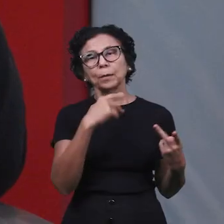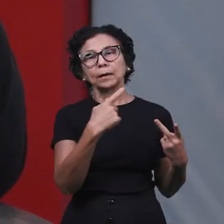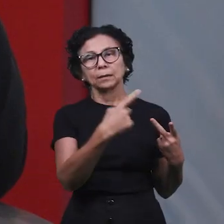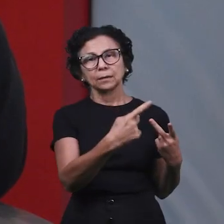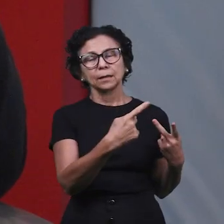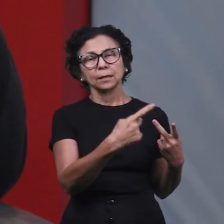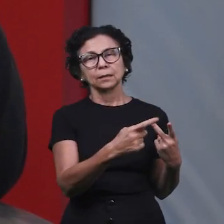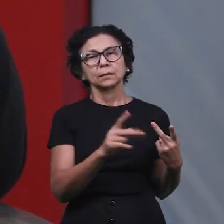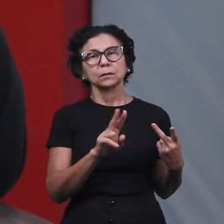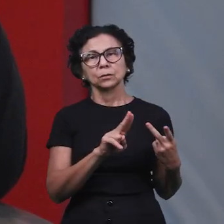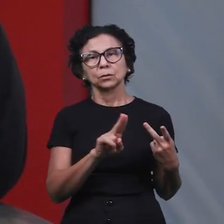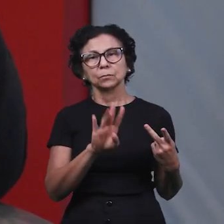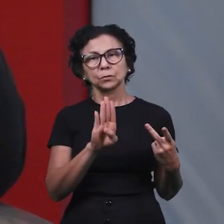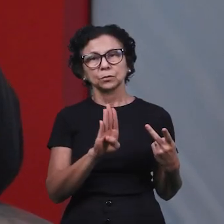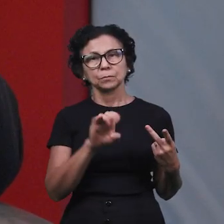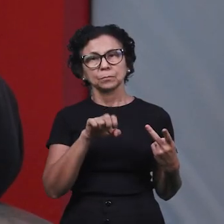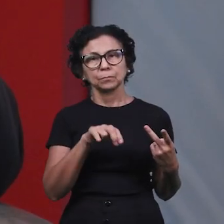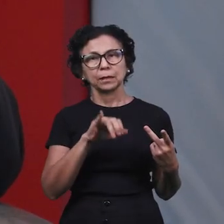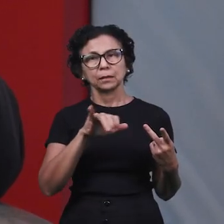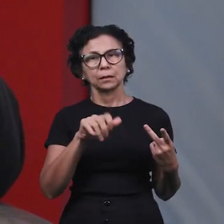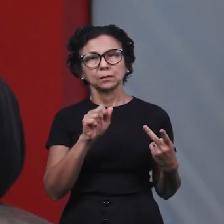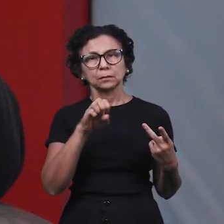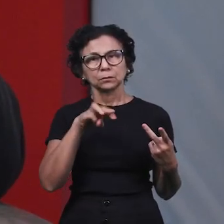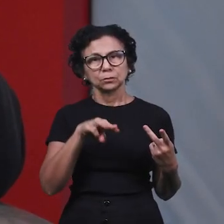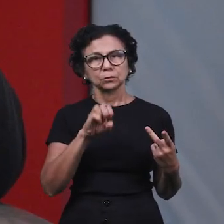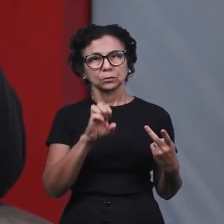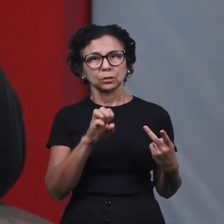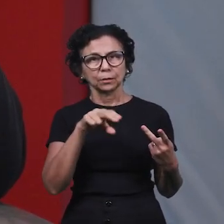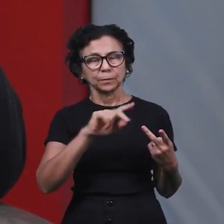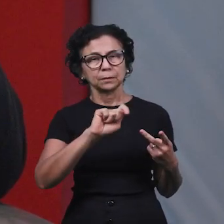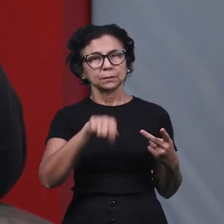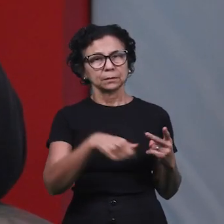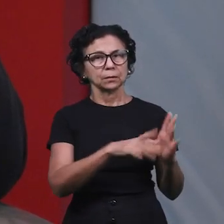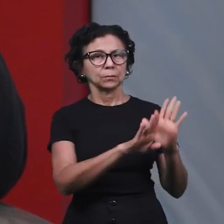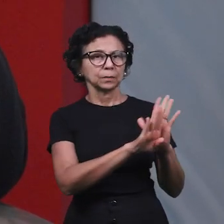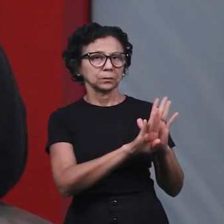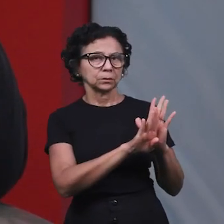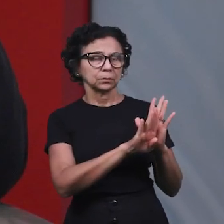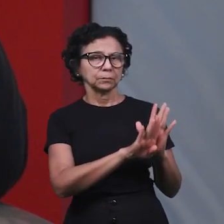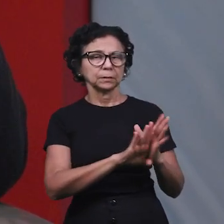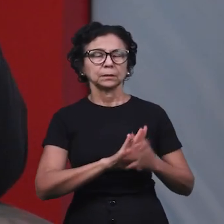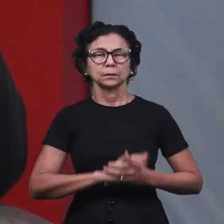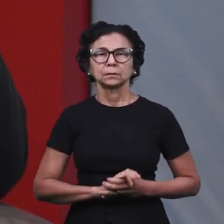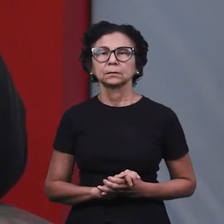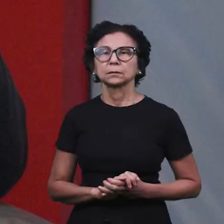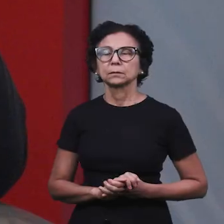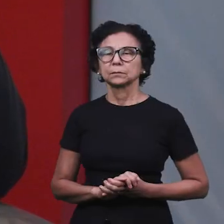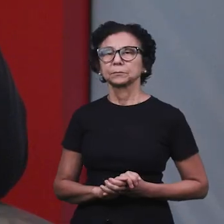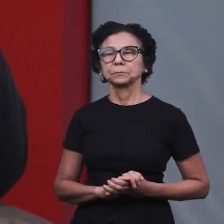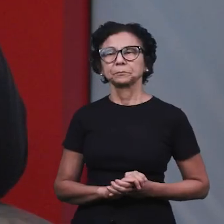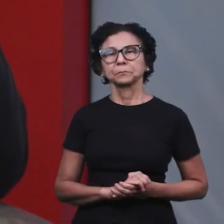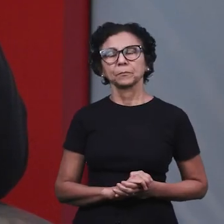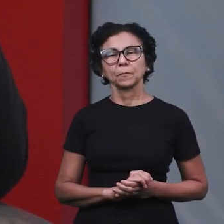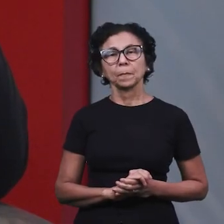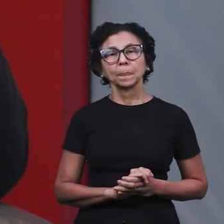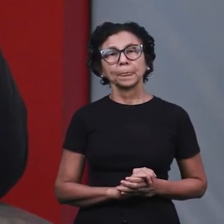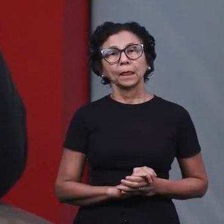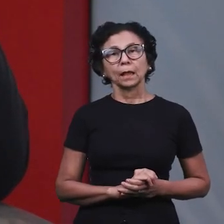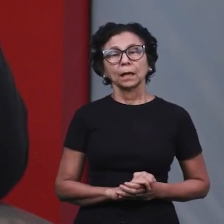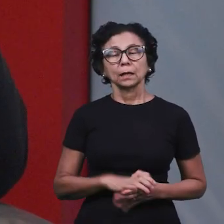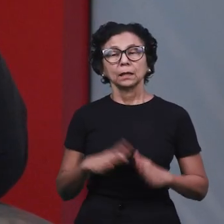o pai coloca o nome dele de Benjamim. Então, nós, como uma